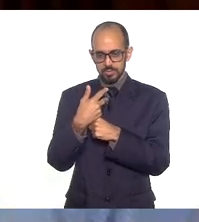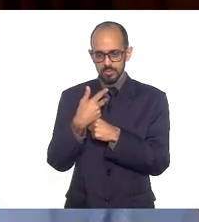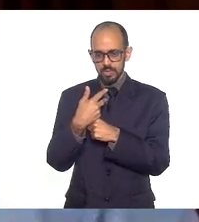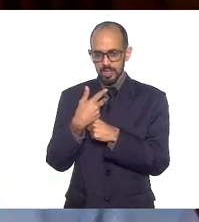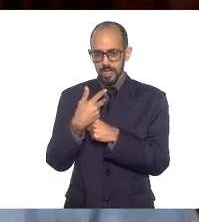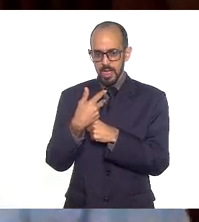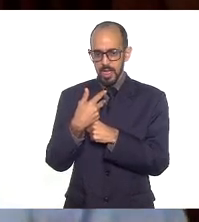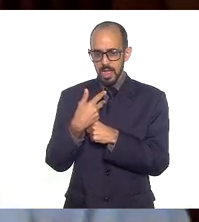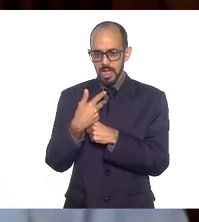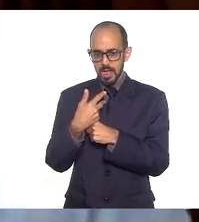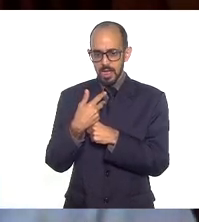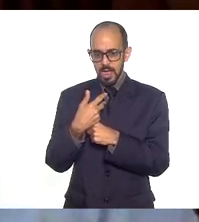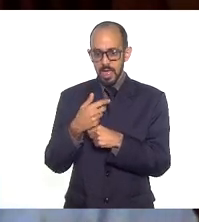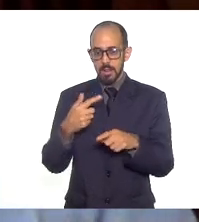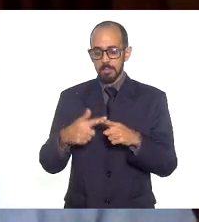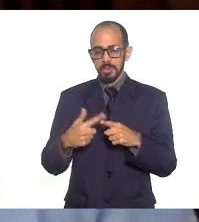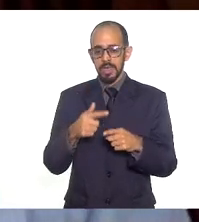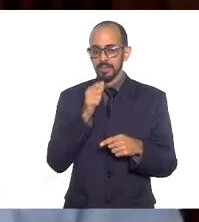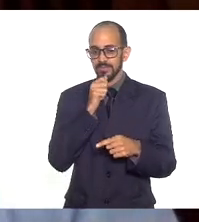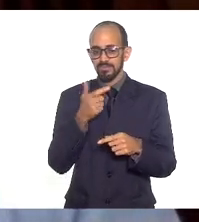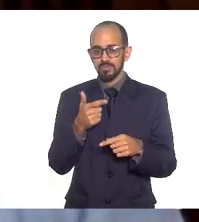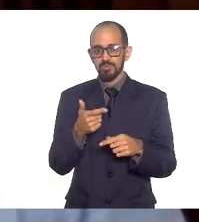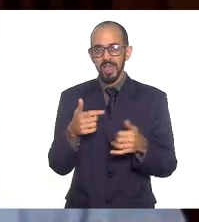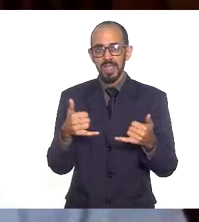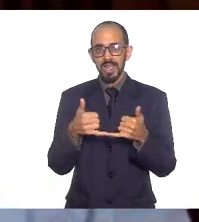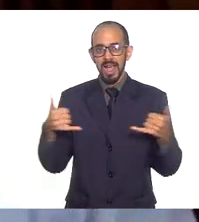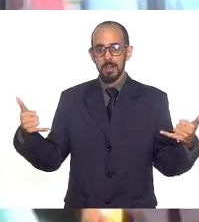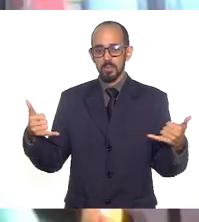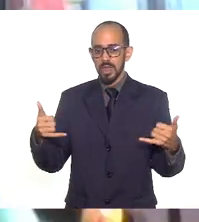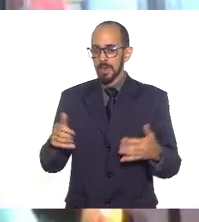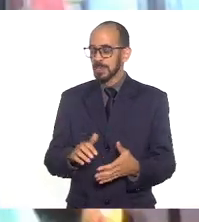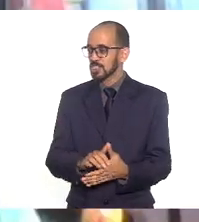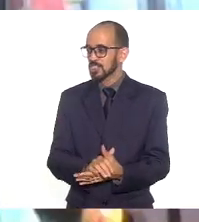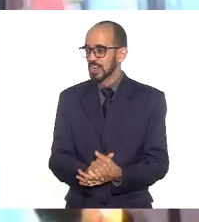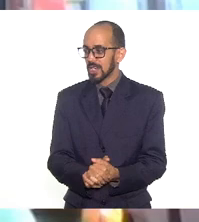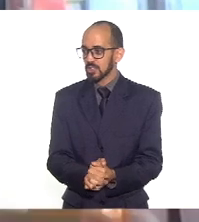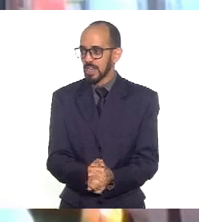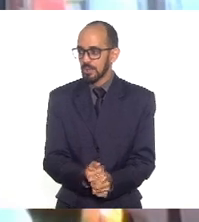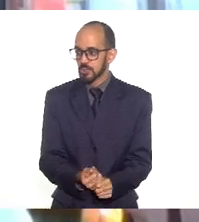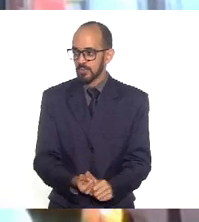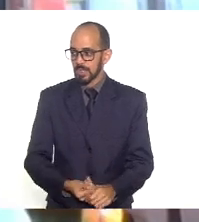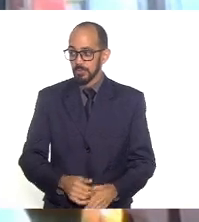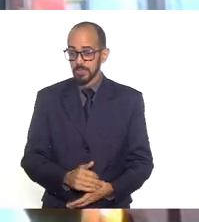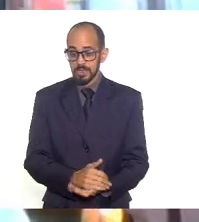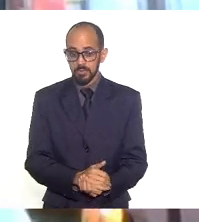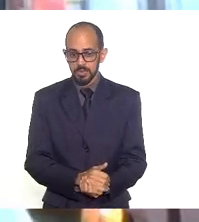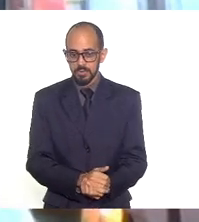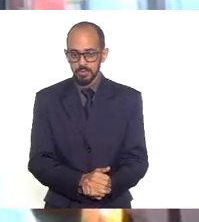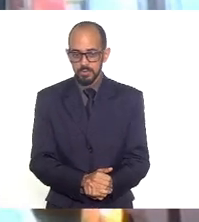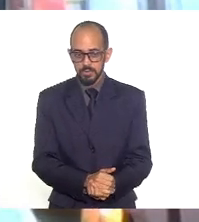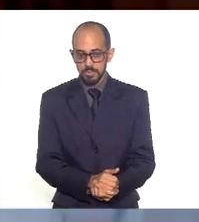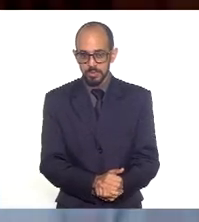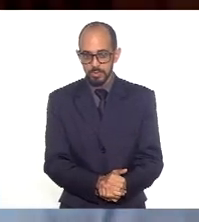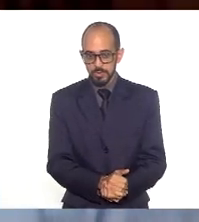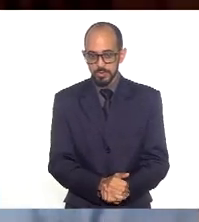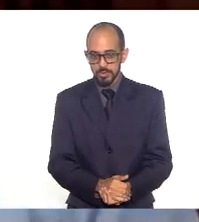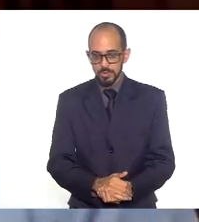Já não tem cabo, não tem problema. A Aline está falando aqui comigo. Mas e como é que vai ser o virtual?